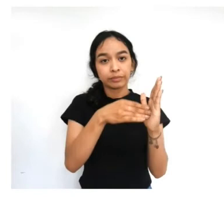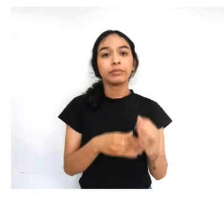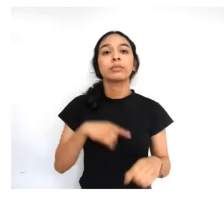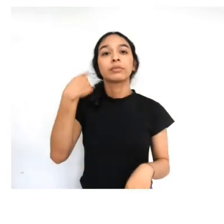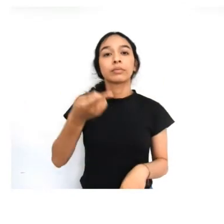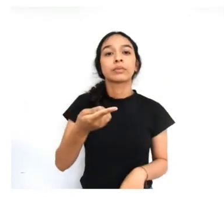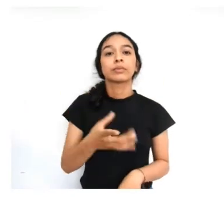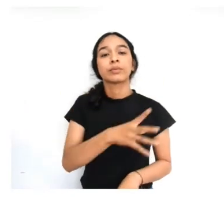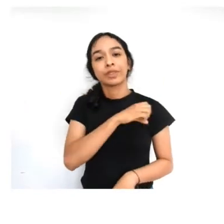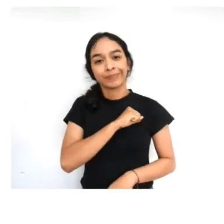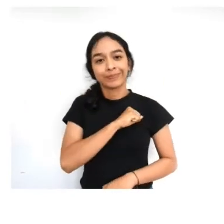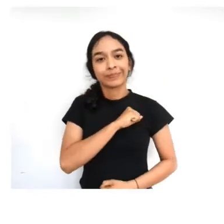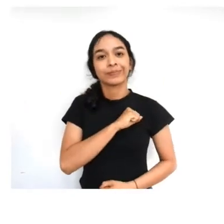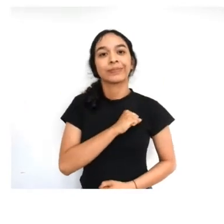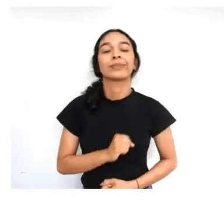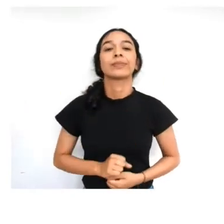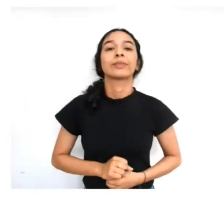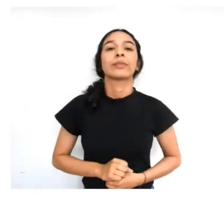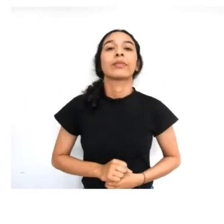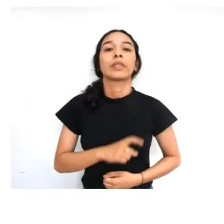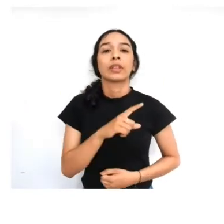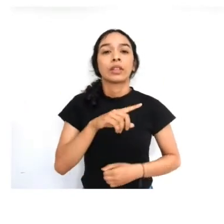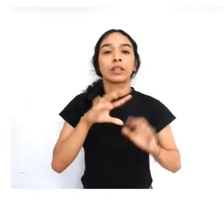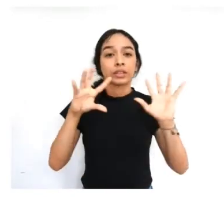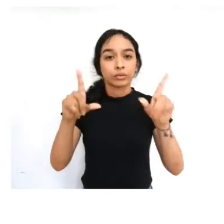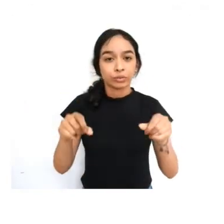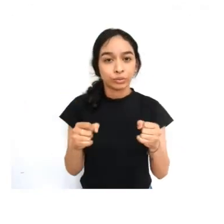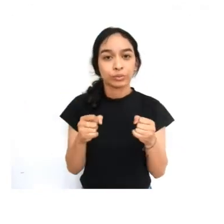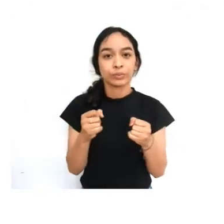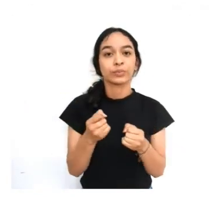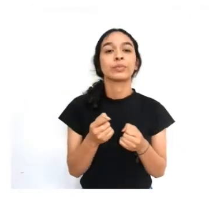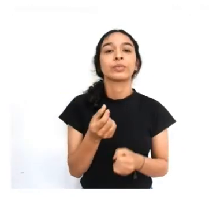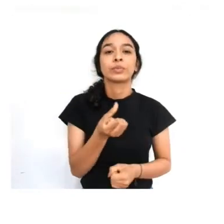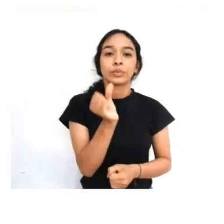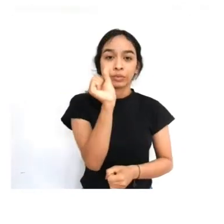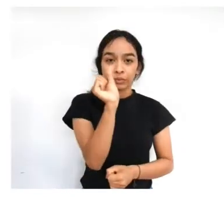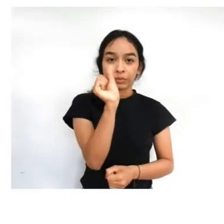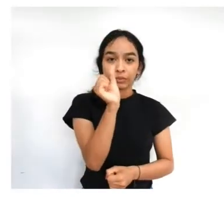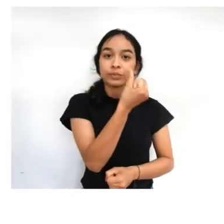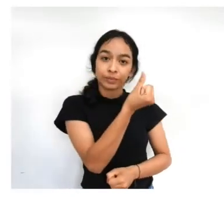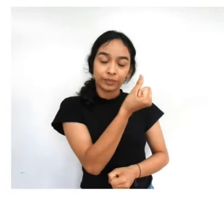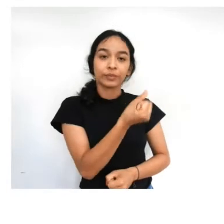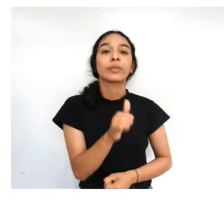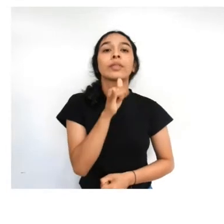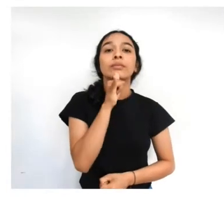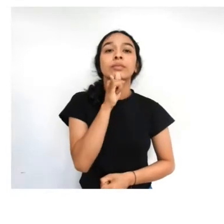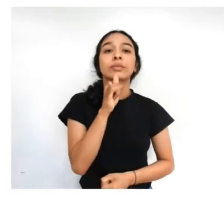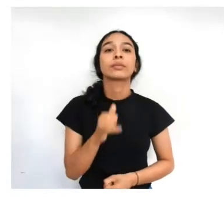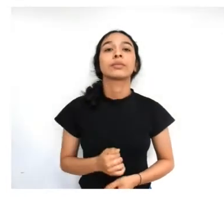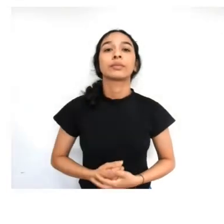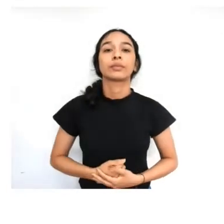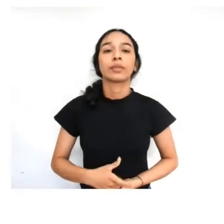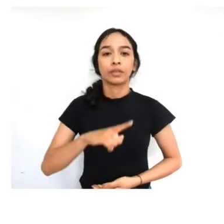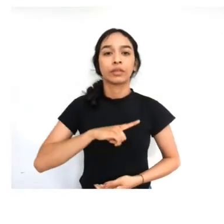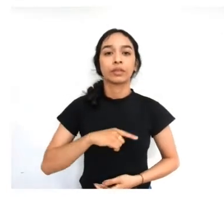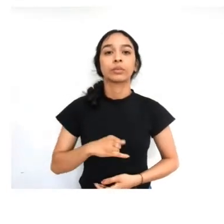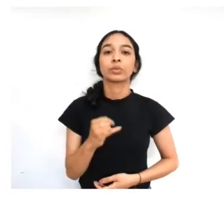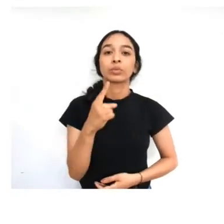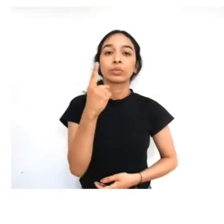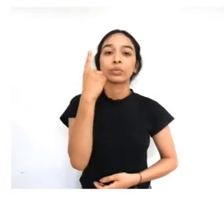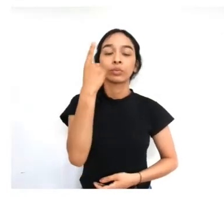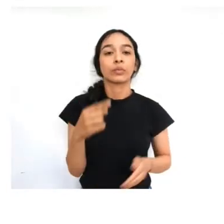mas ninfa agora está no final e depois de amate. Em todos estes 6